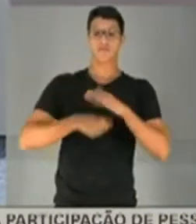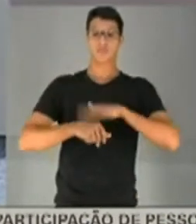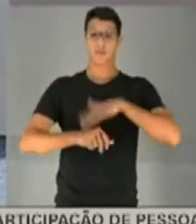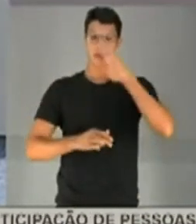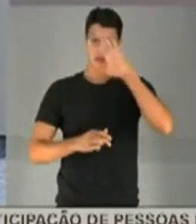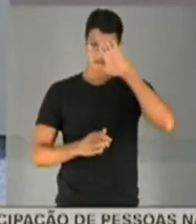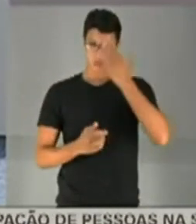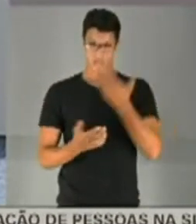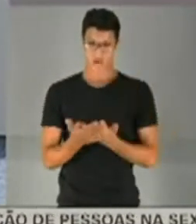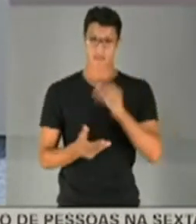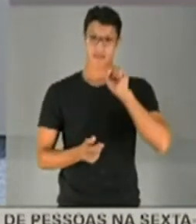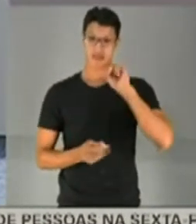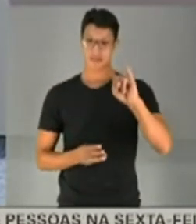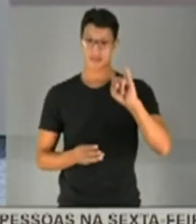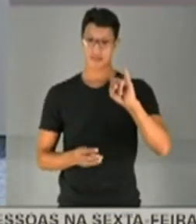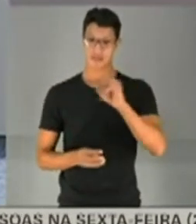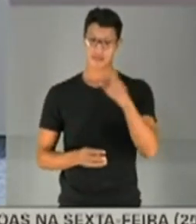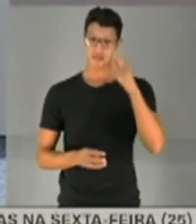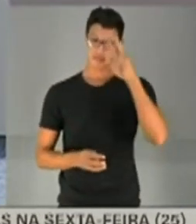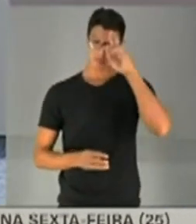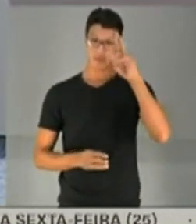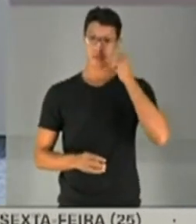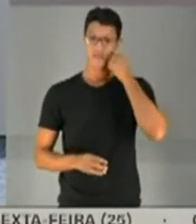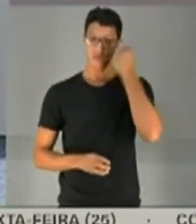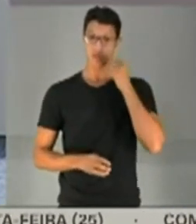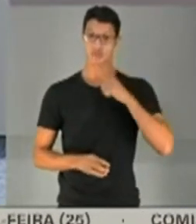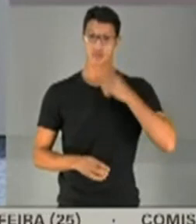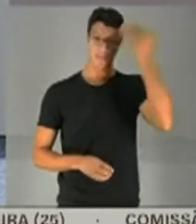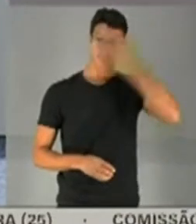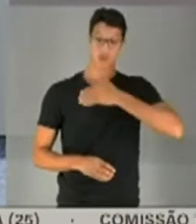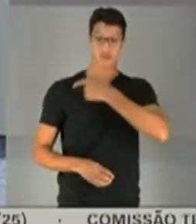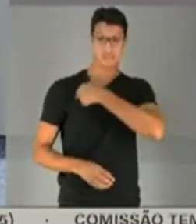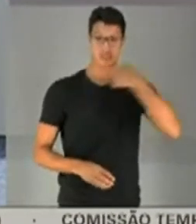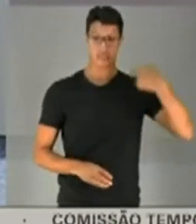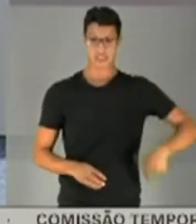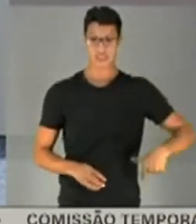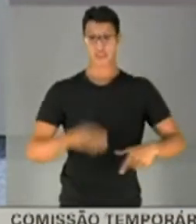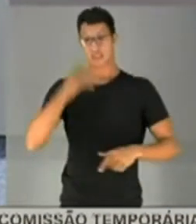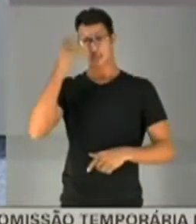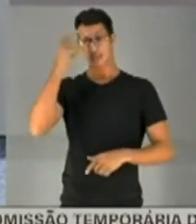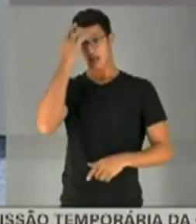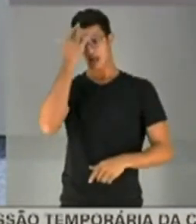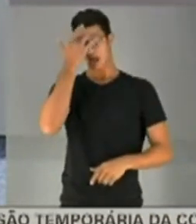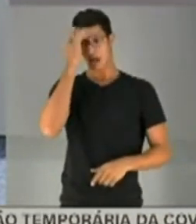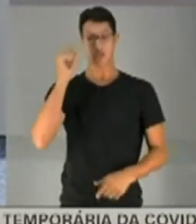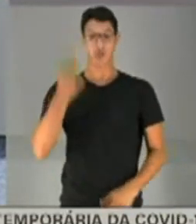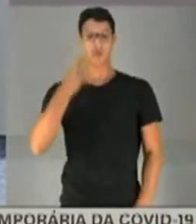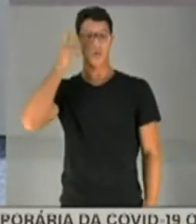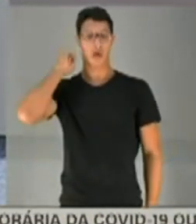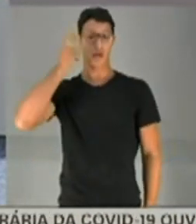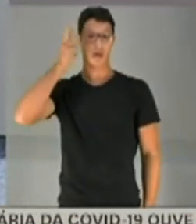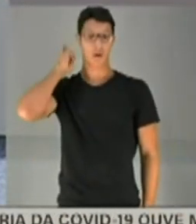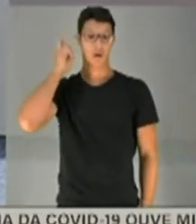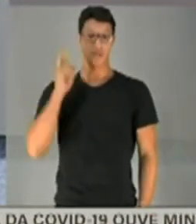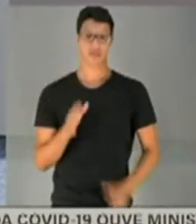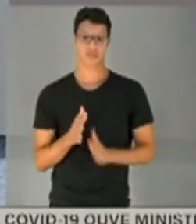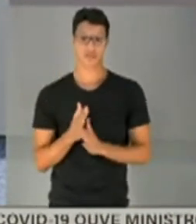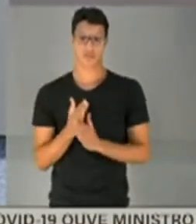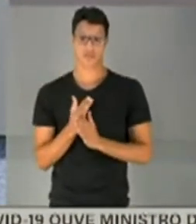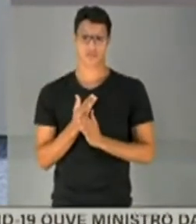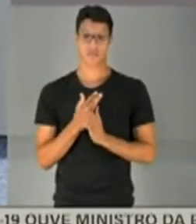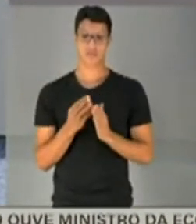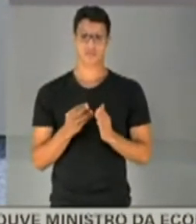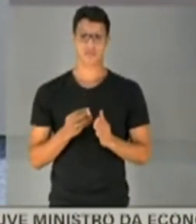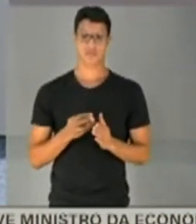confiáveis. Se o senhor senador tem evidência de que a China, a Índia ou a Rússia... A